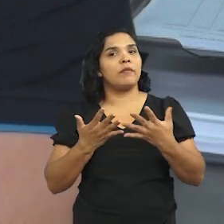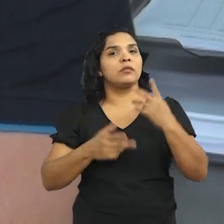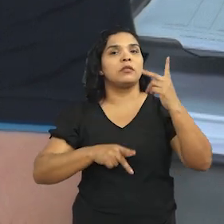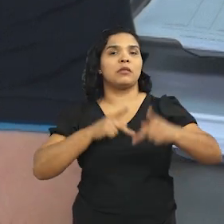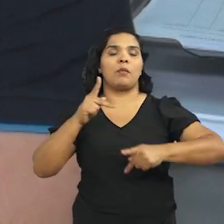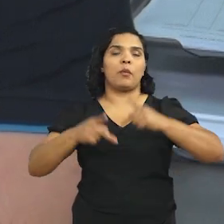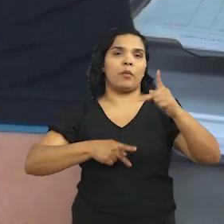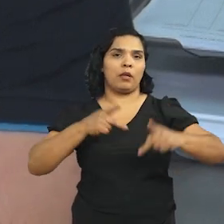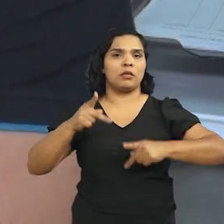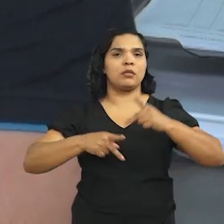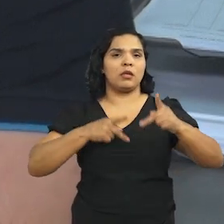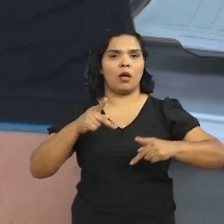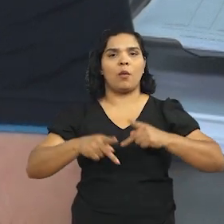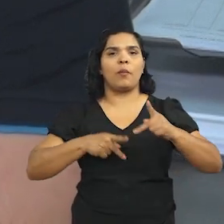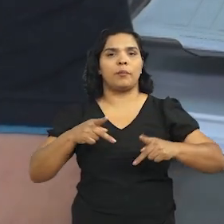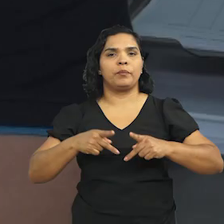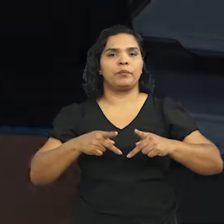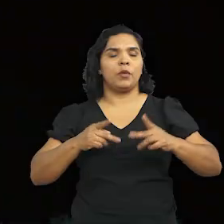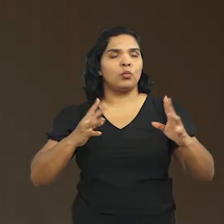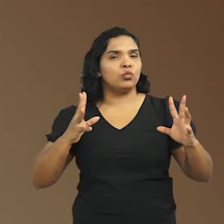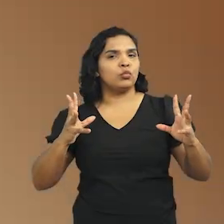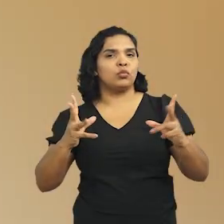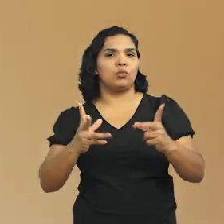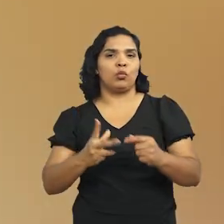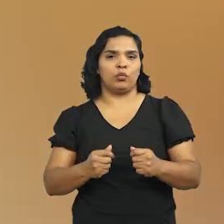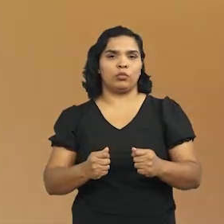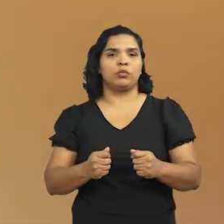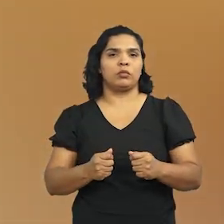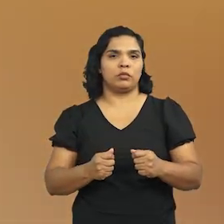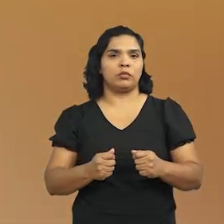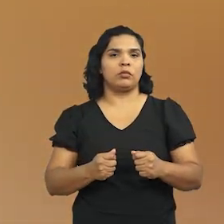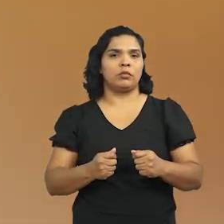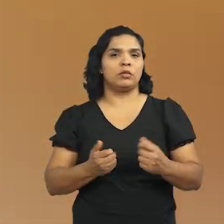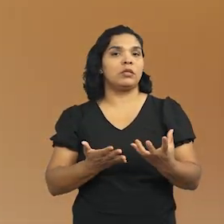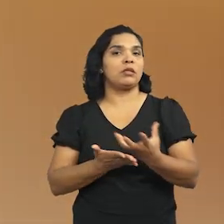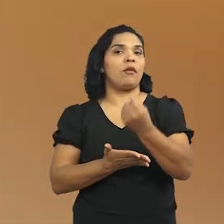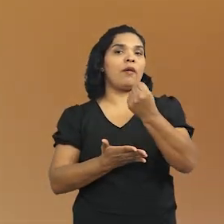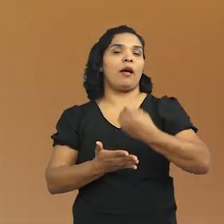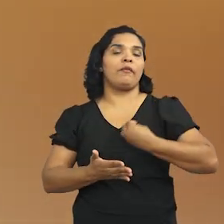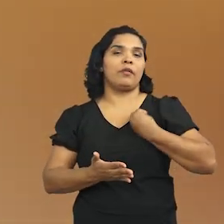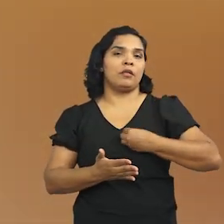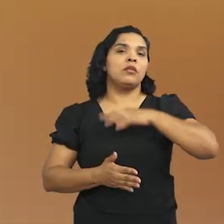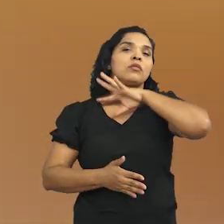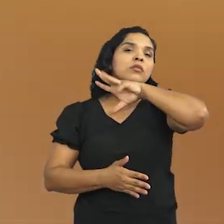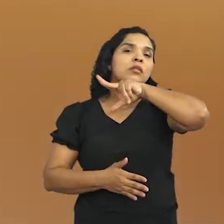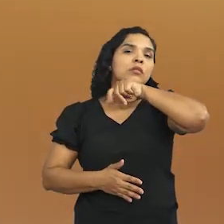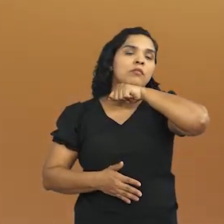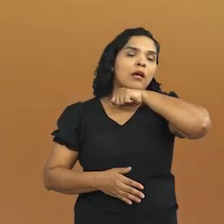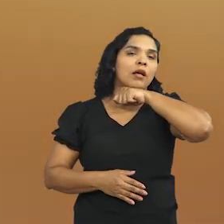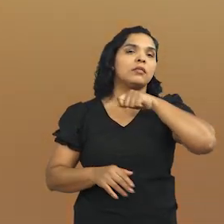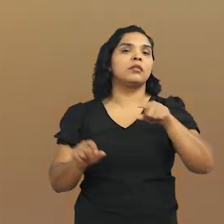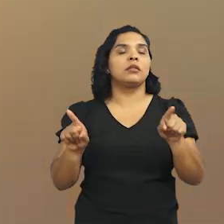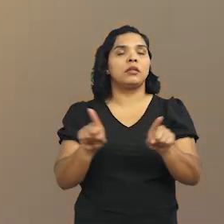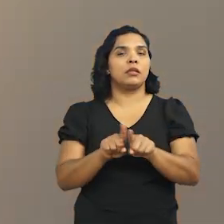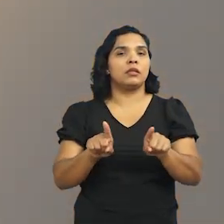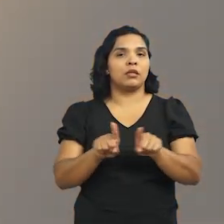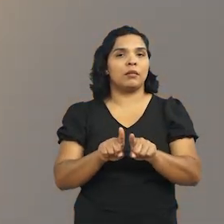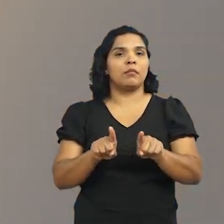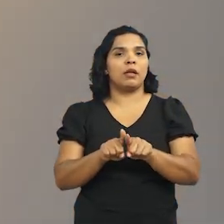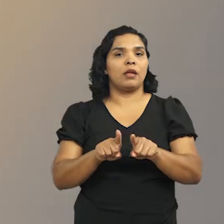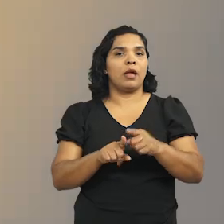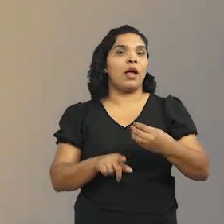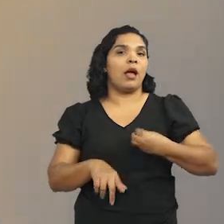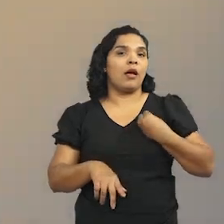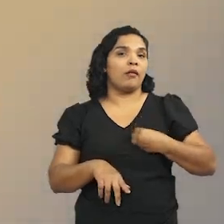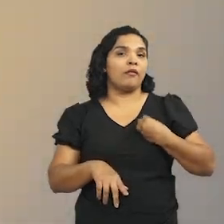os benefícios da população, né, como um todo, como salvar a vida dos animais que estão em extinção